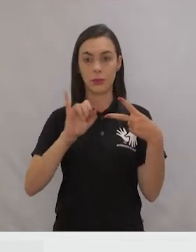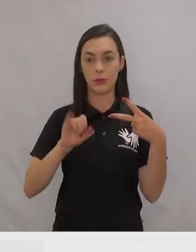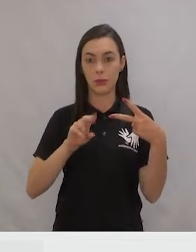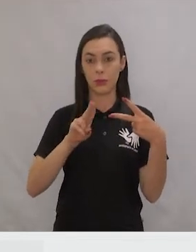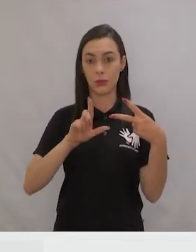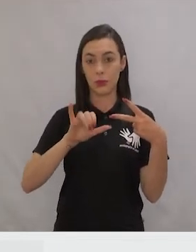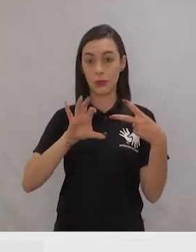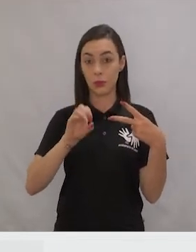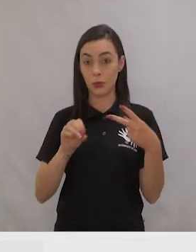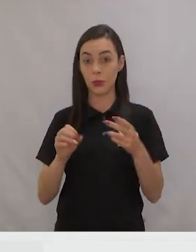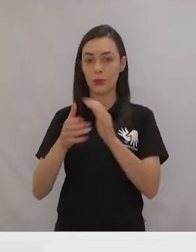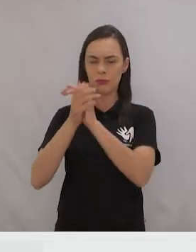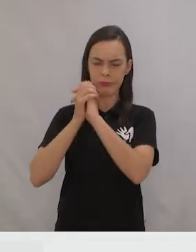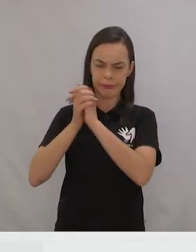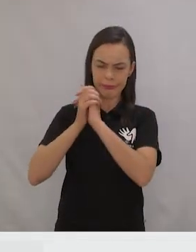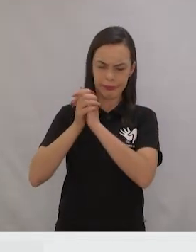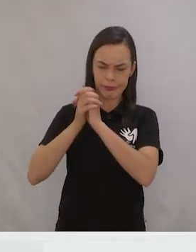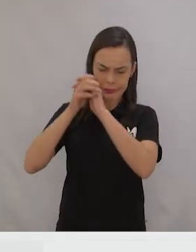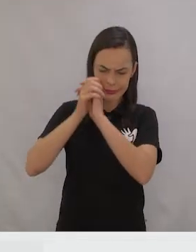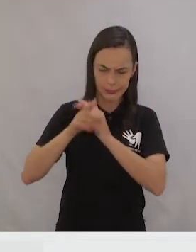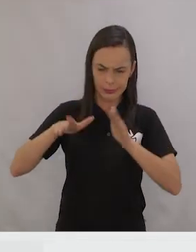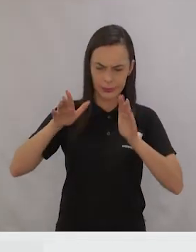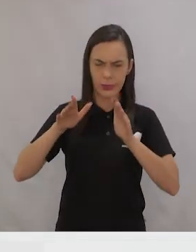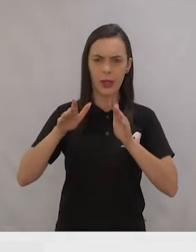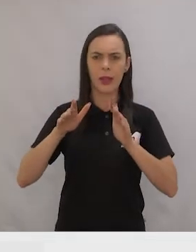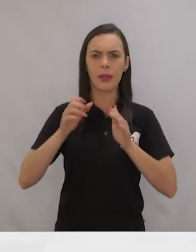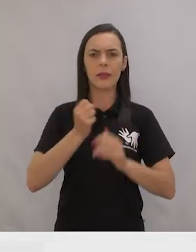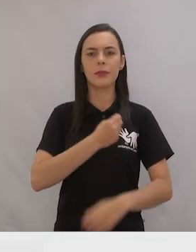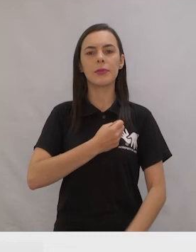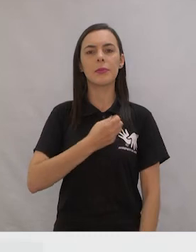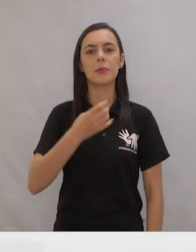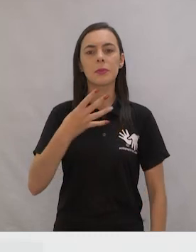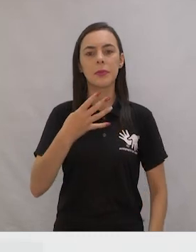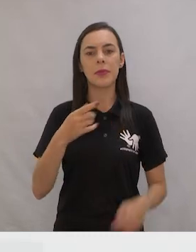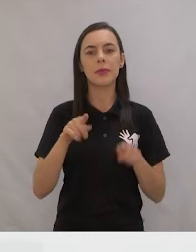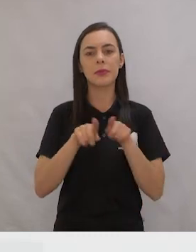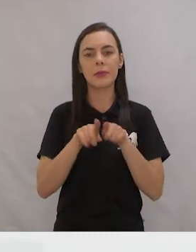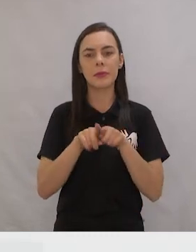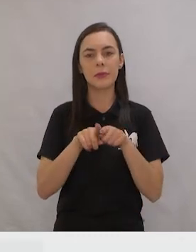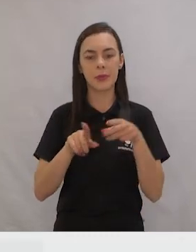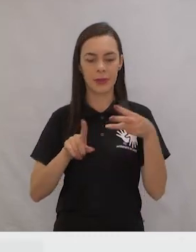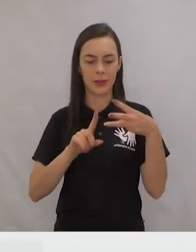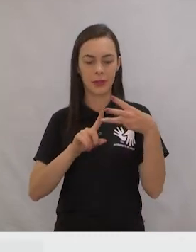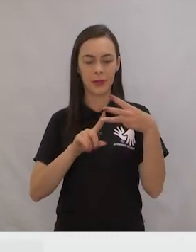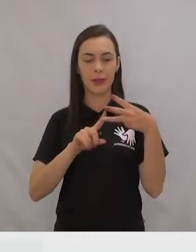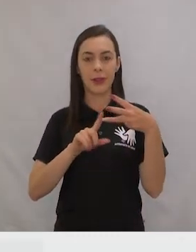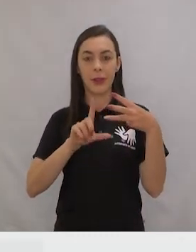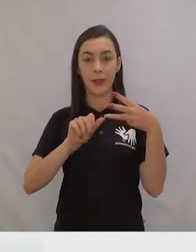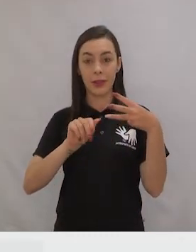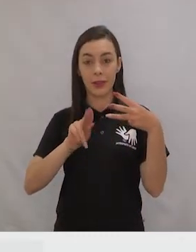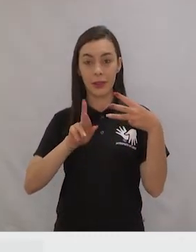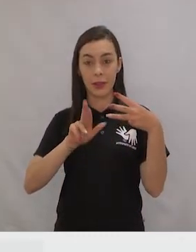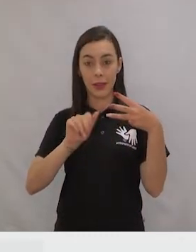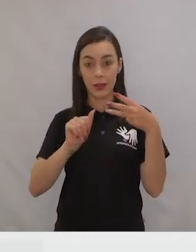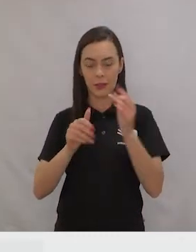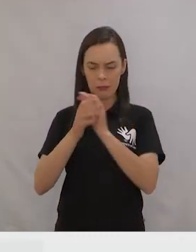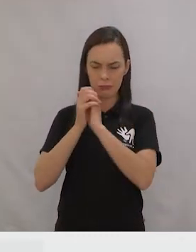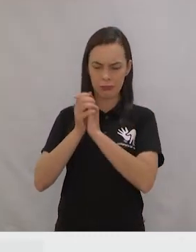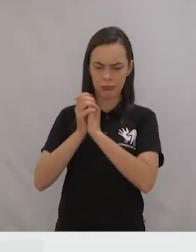para o Júlio, a face também ficou quantidade 4 e Laura com 4